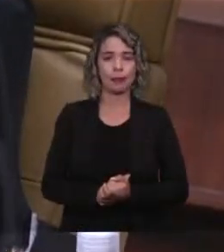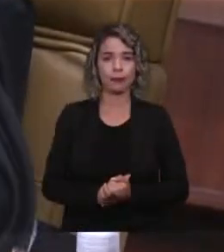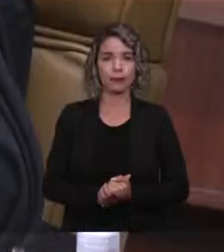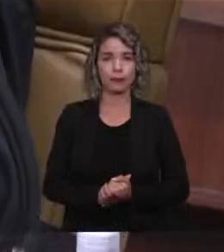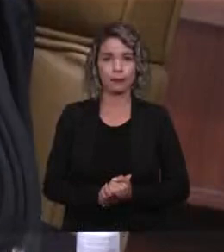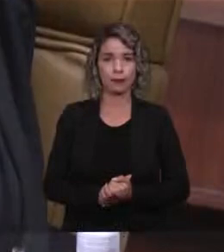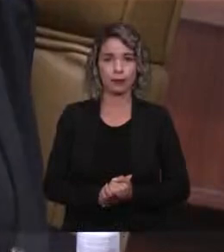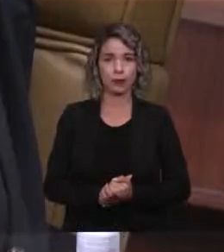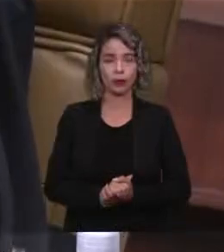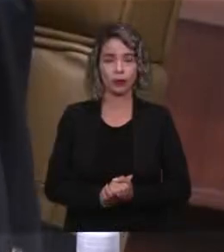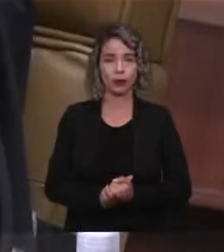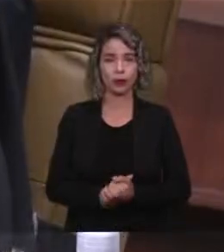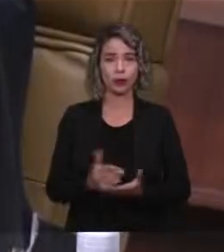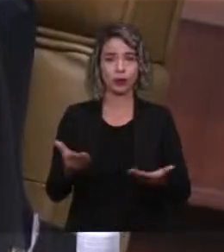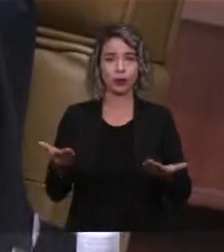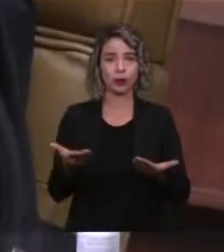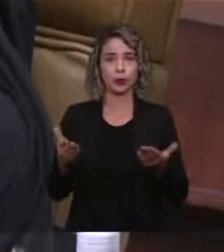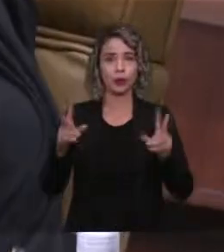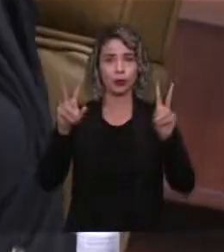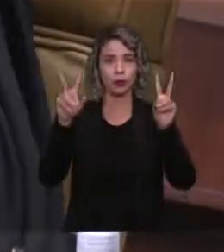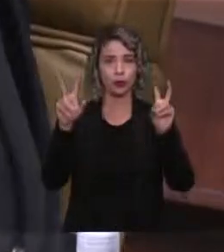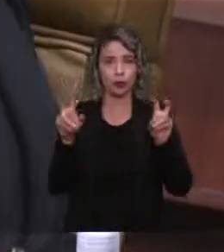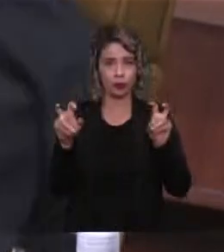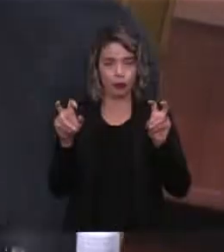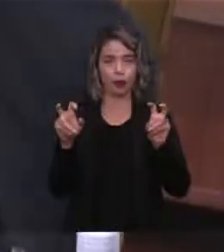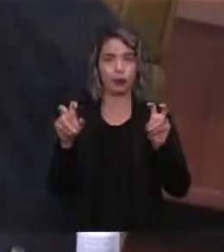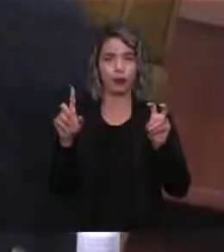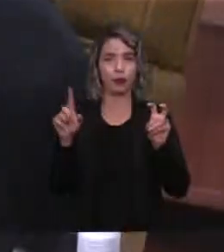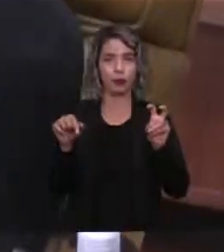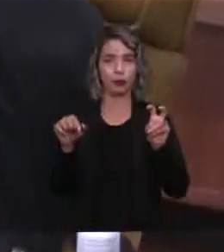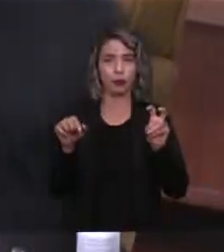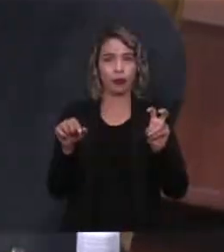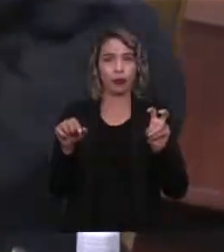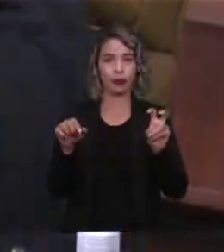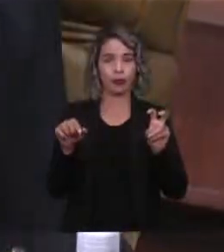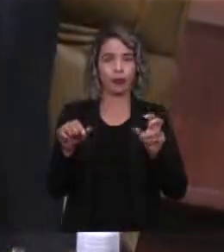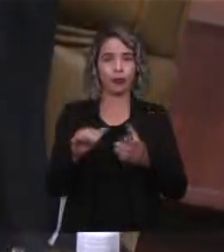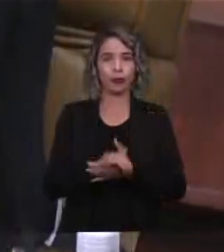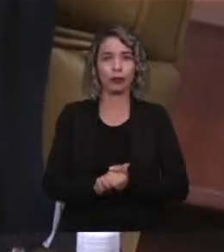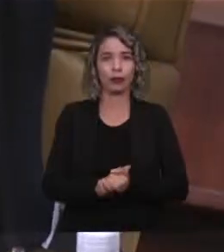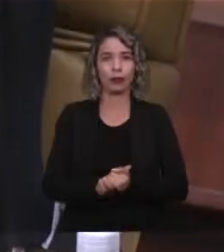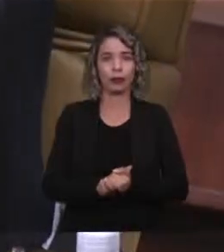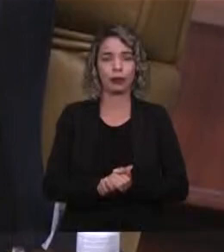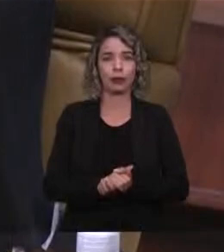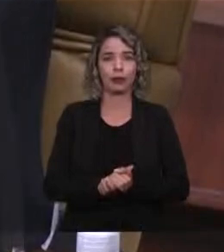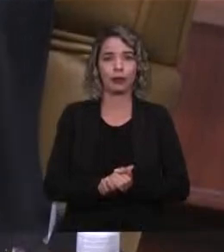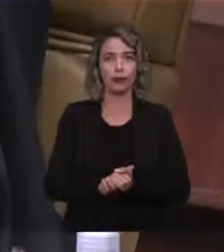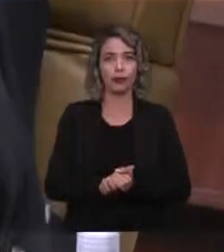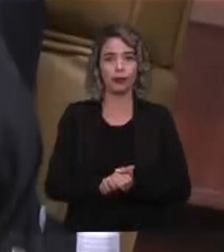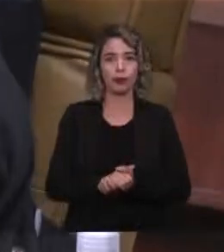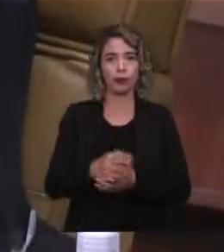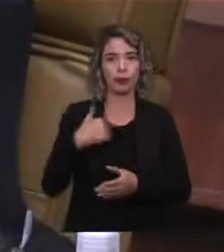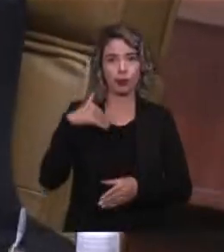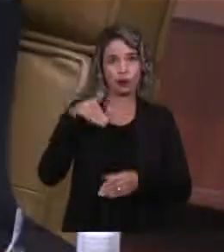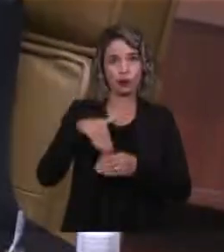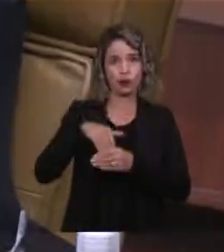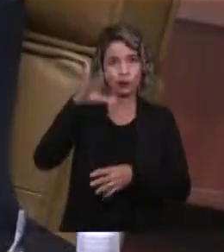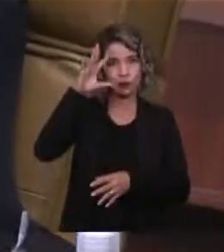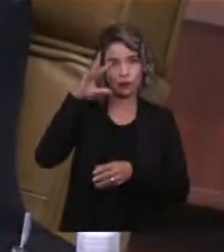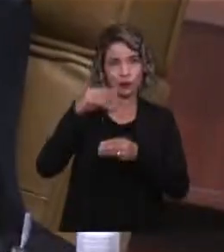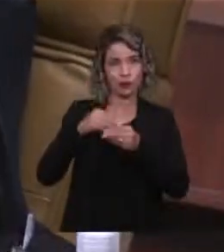No tocante, e aqui me permito, ministro Luiz Edson Fachin, a vir ao voto resumido de